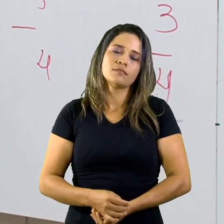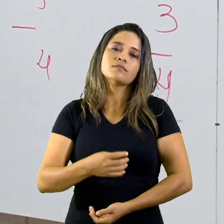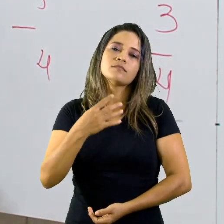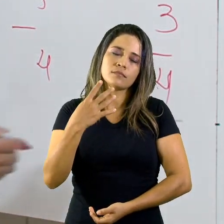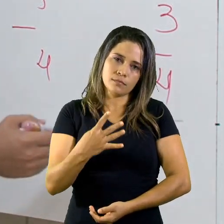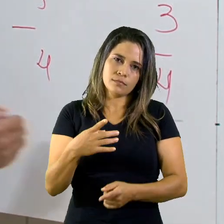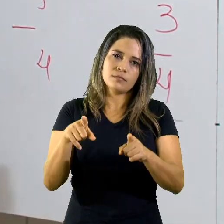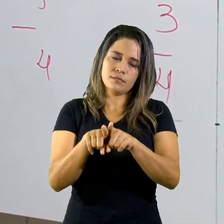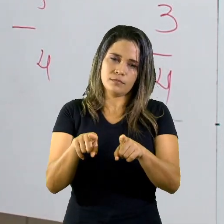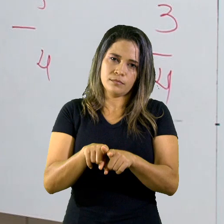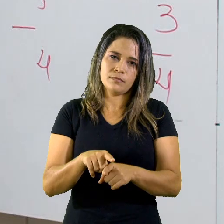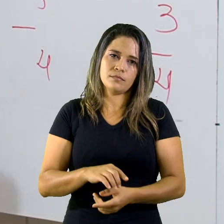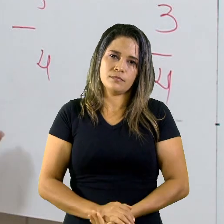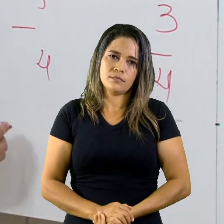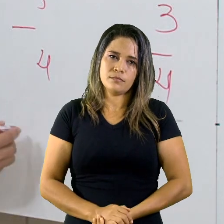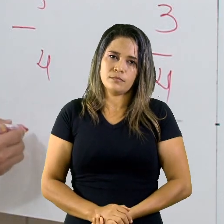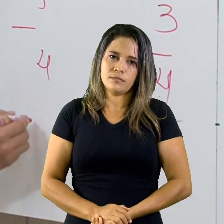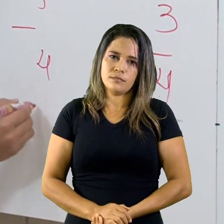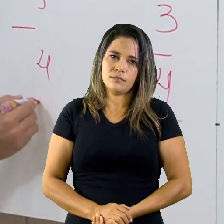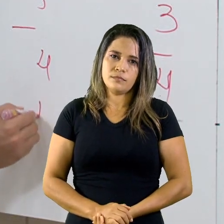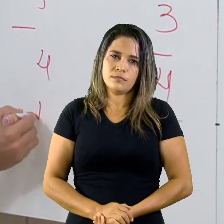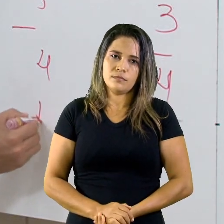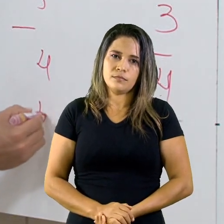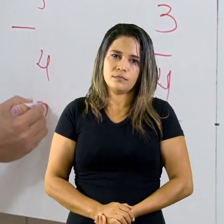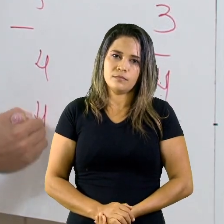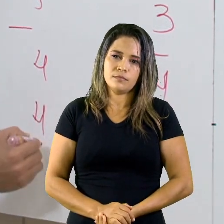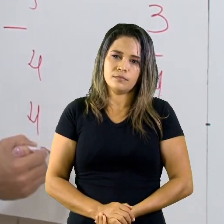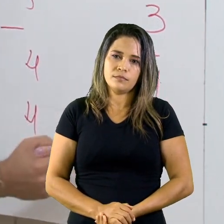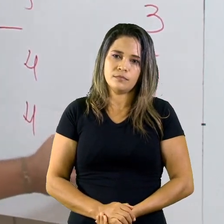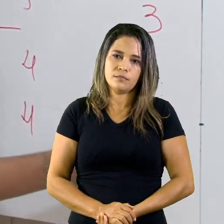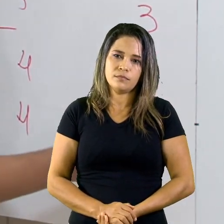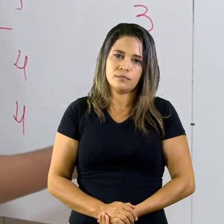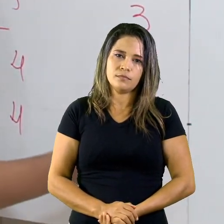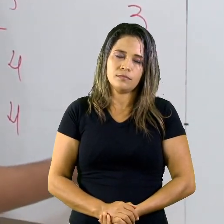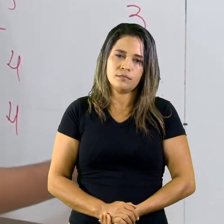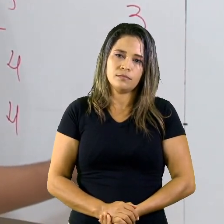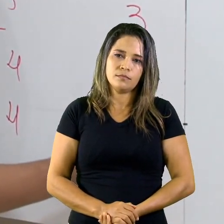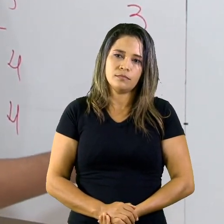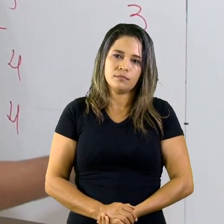4 também. Opa, não anotei. 4.